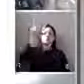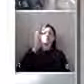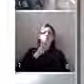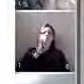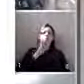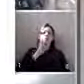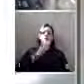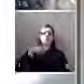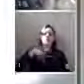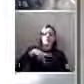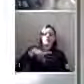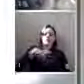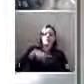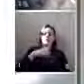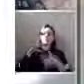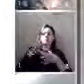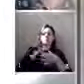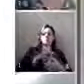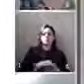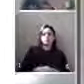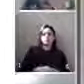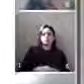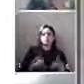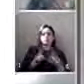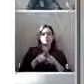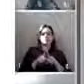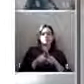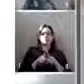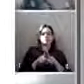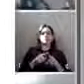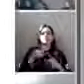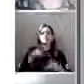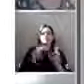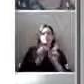que exporta muito essa iguaria. Sinonímia,